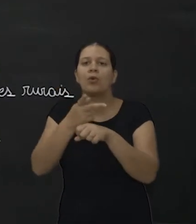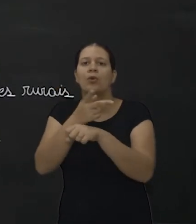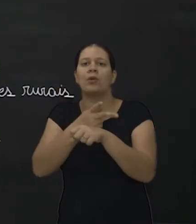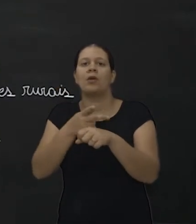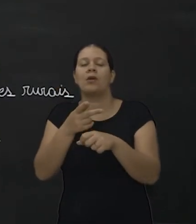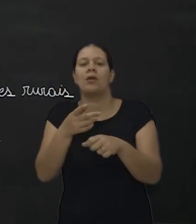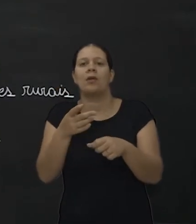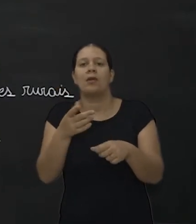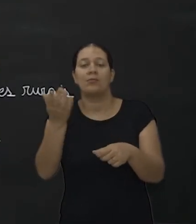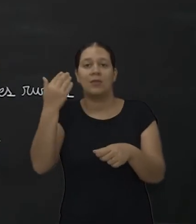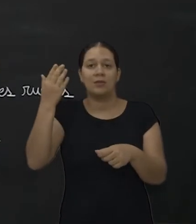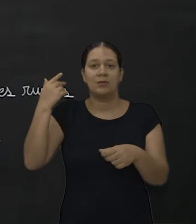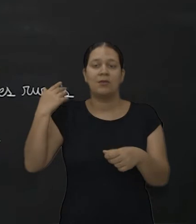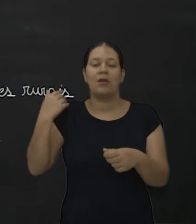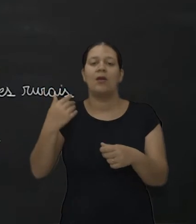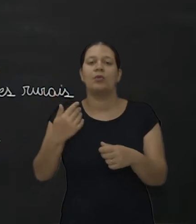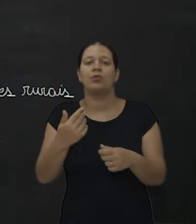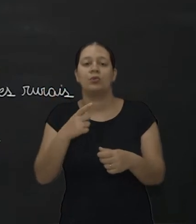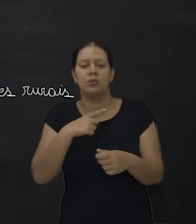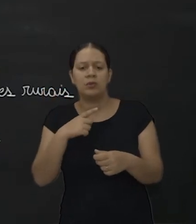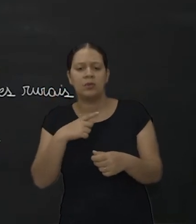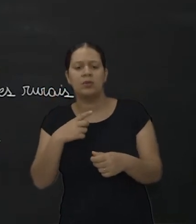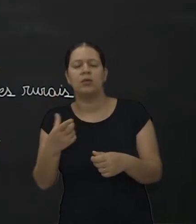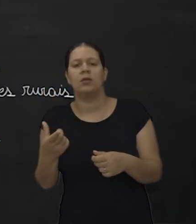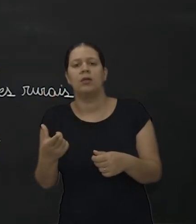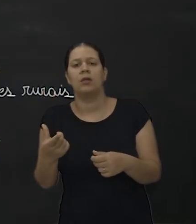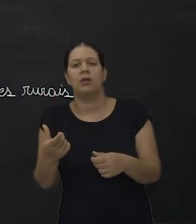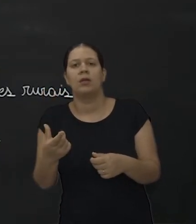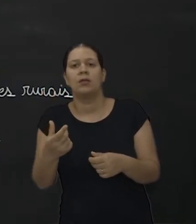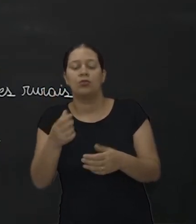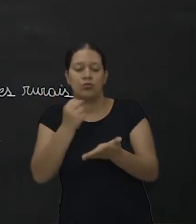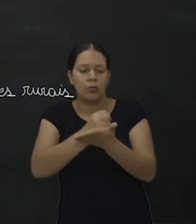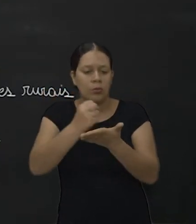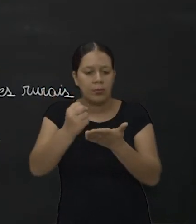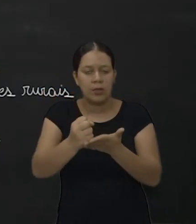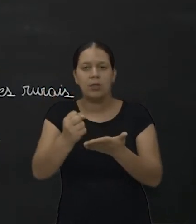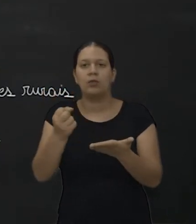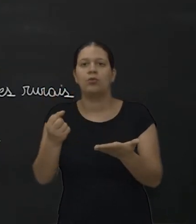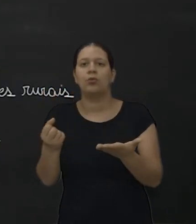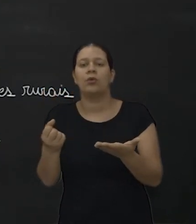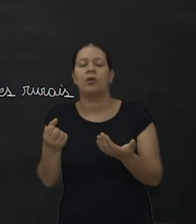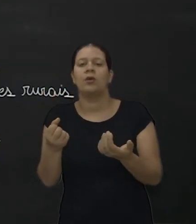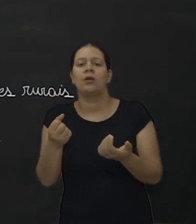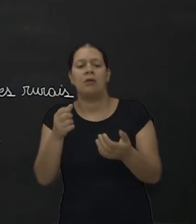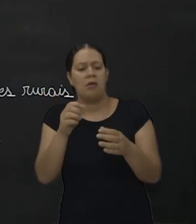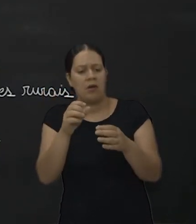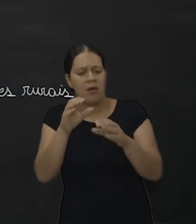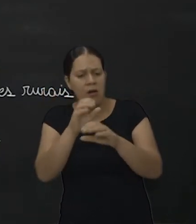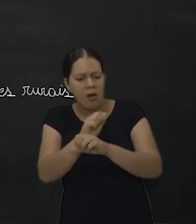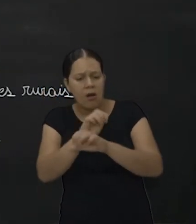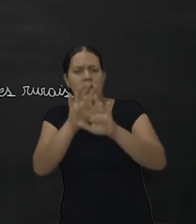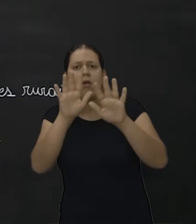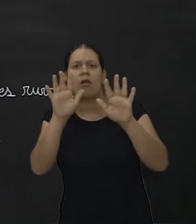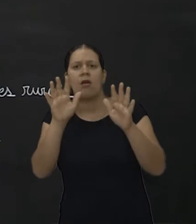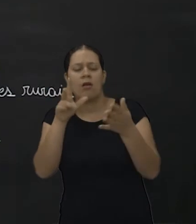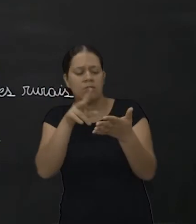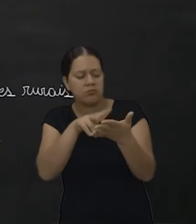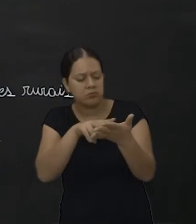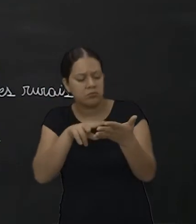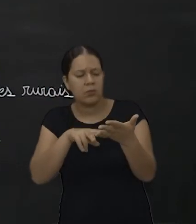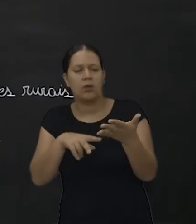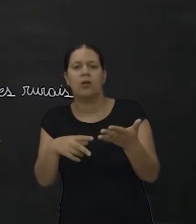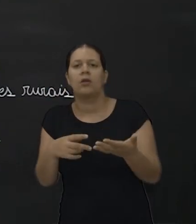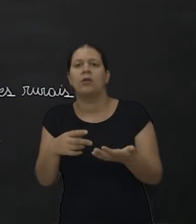do achado das terras que são o Brasil hoje em dia, é muito claro o olhar de